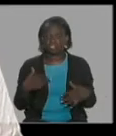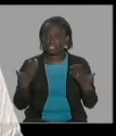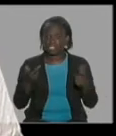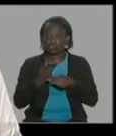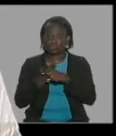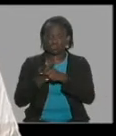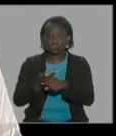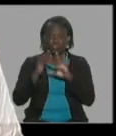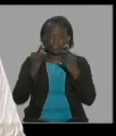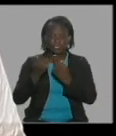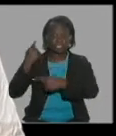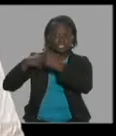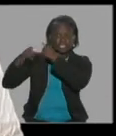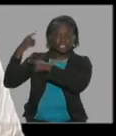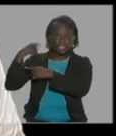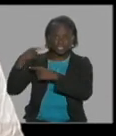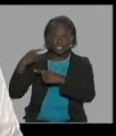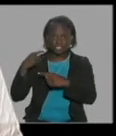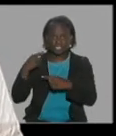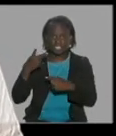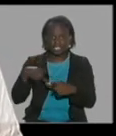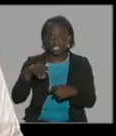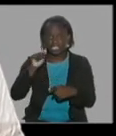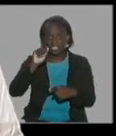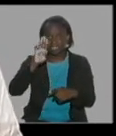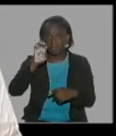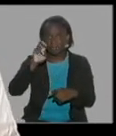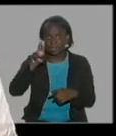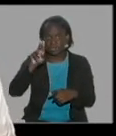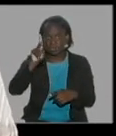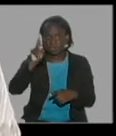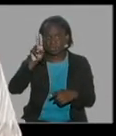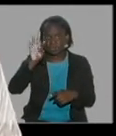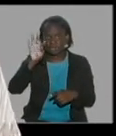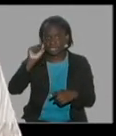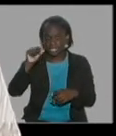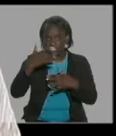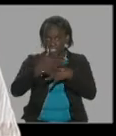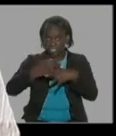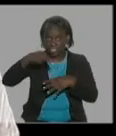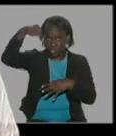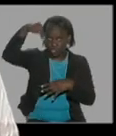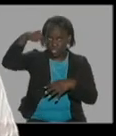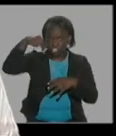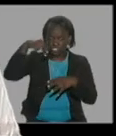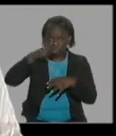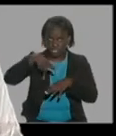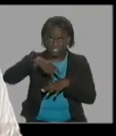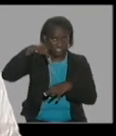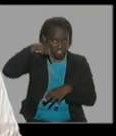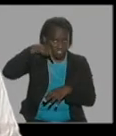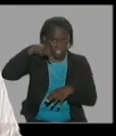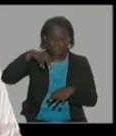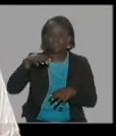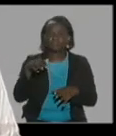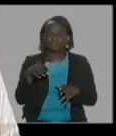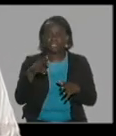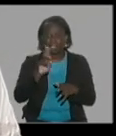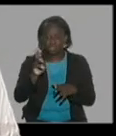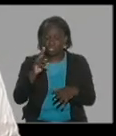ele buscou na ancestralidade da família dele, que vem de Abeokuta, que é uma cidade um pouco mais ao norte, na